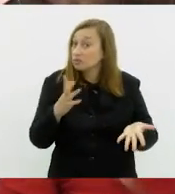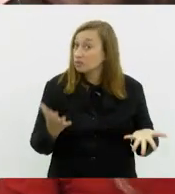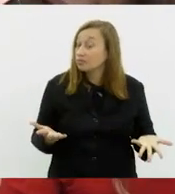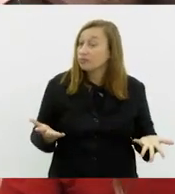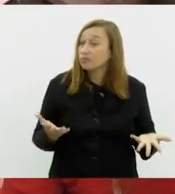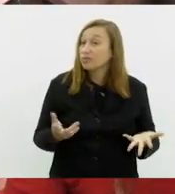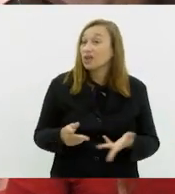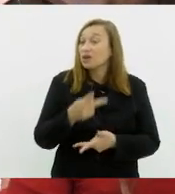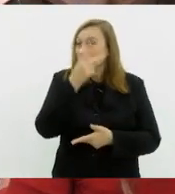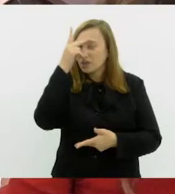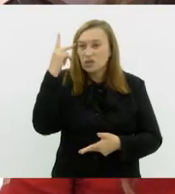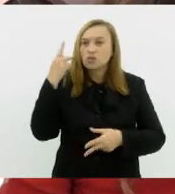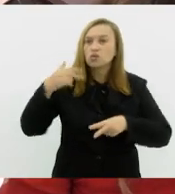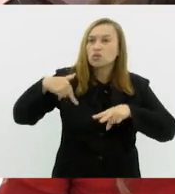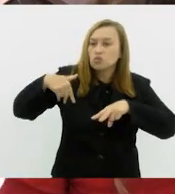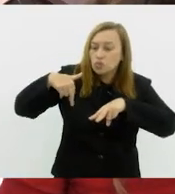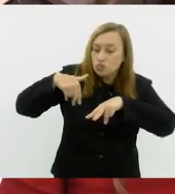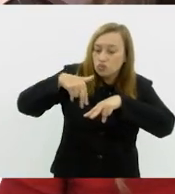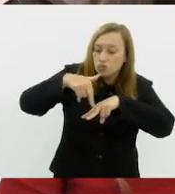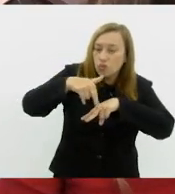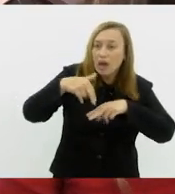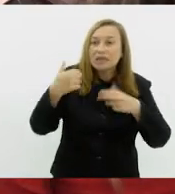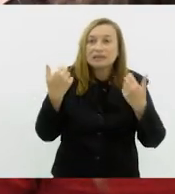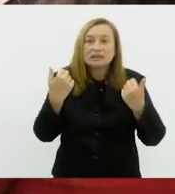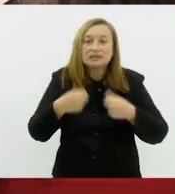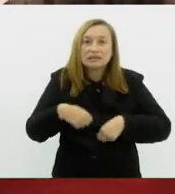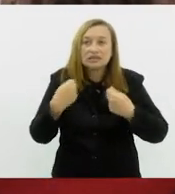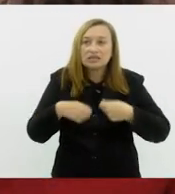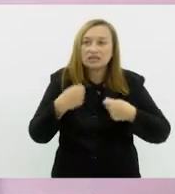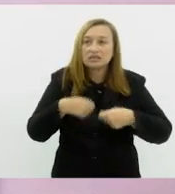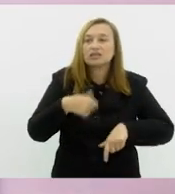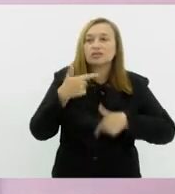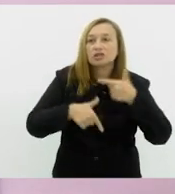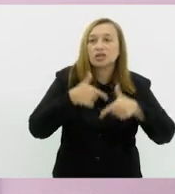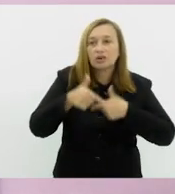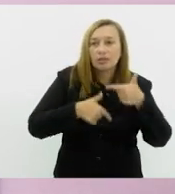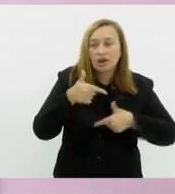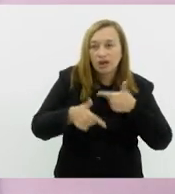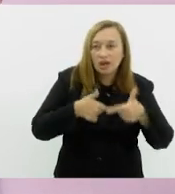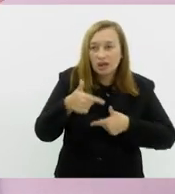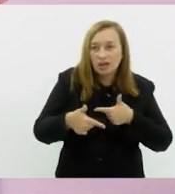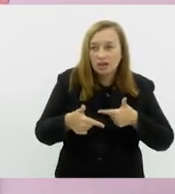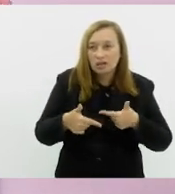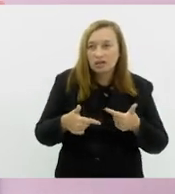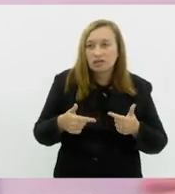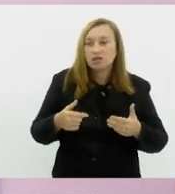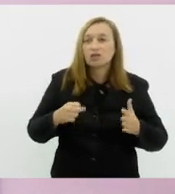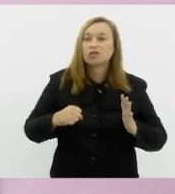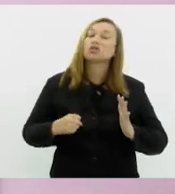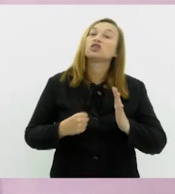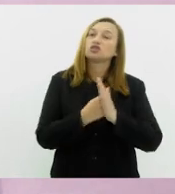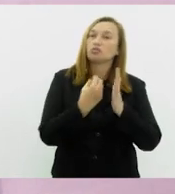de pessoas que necessitam trabalhar. E diante, então, o transporte também impacta na vida de todas essas